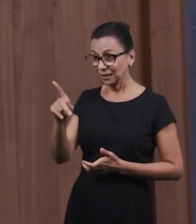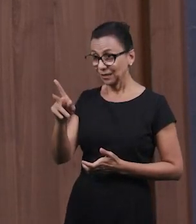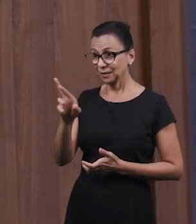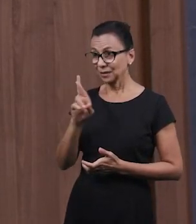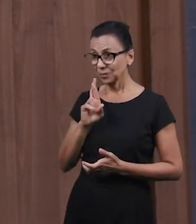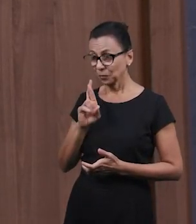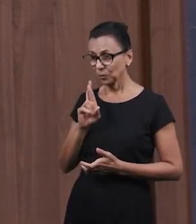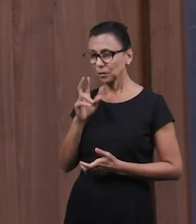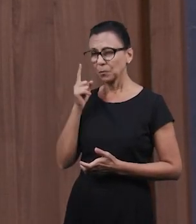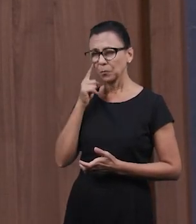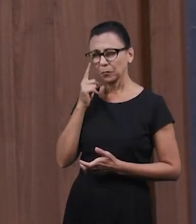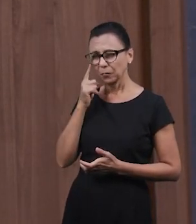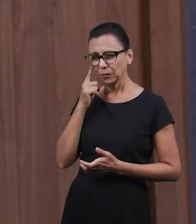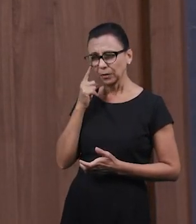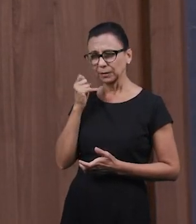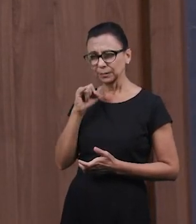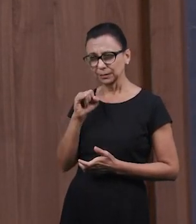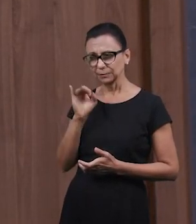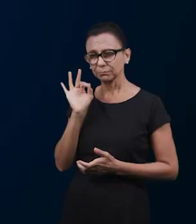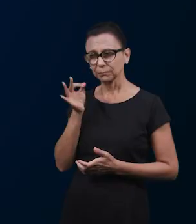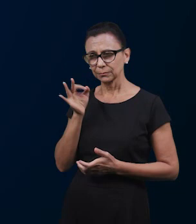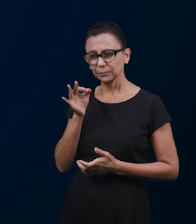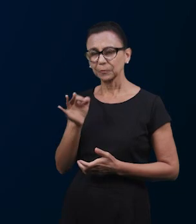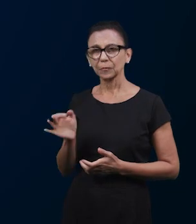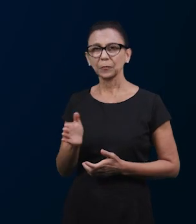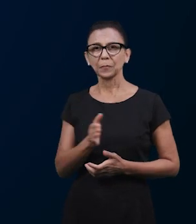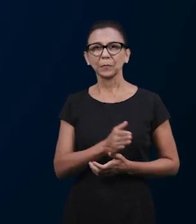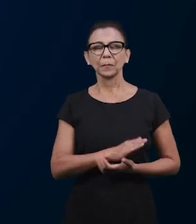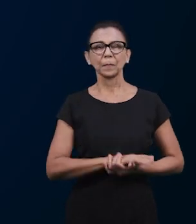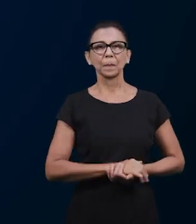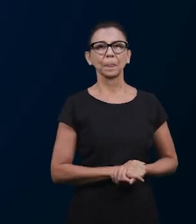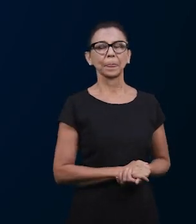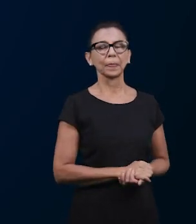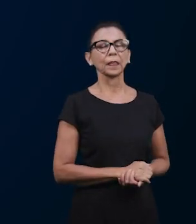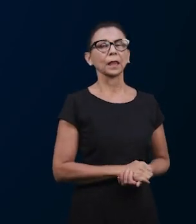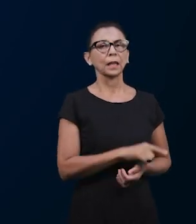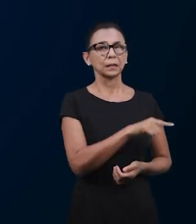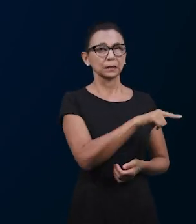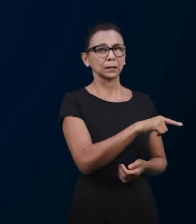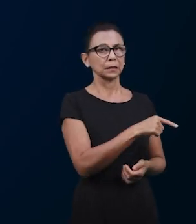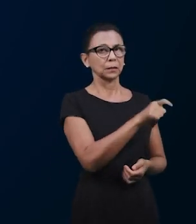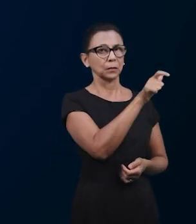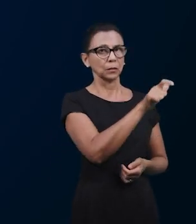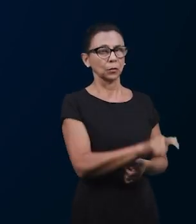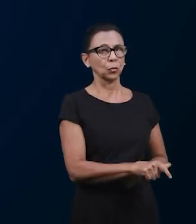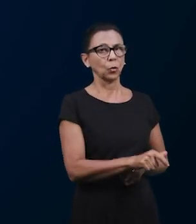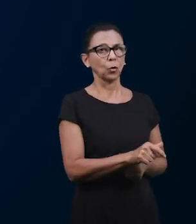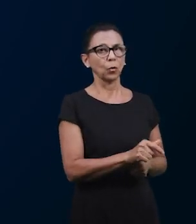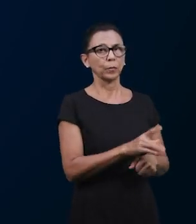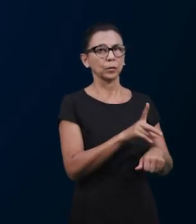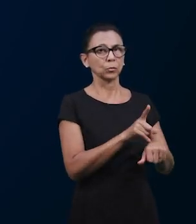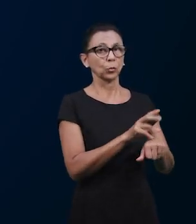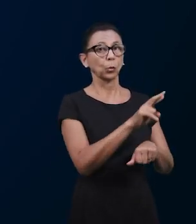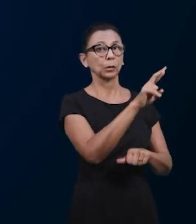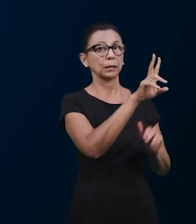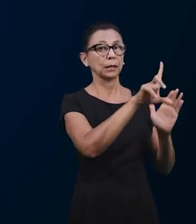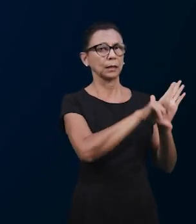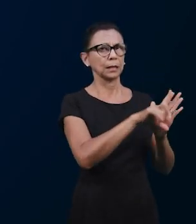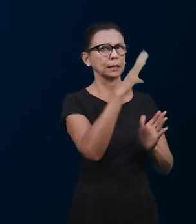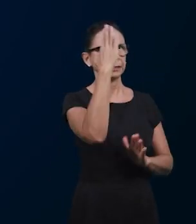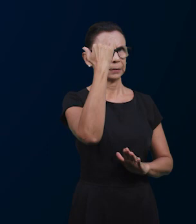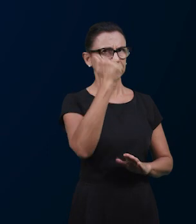vamos conferir se é isso mesmo. A. Sim, o doutor da lei sabia. E B. A resposta se